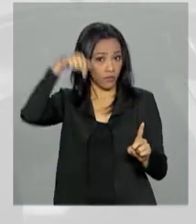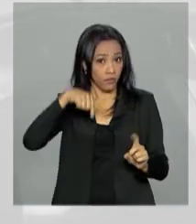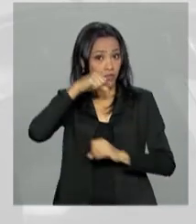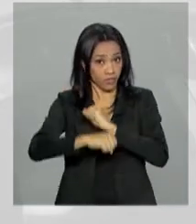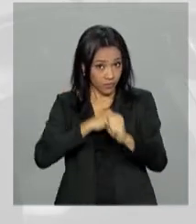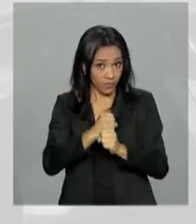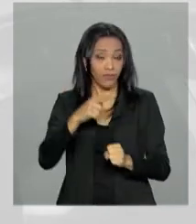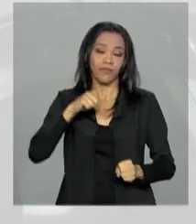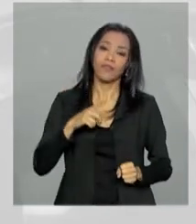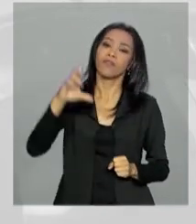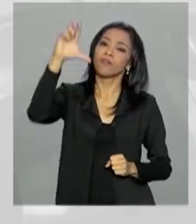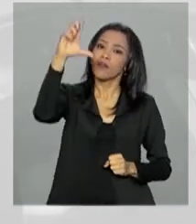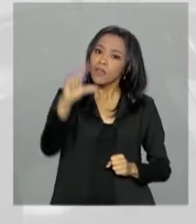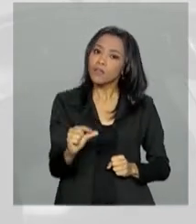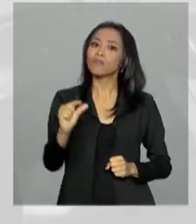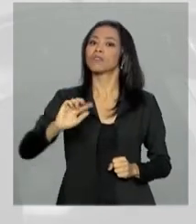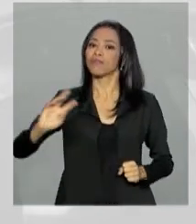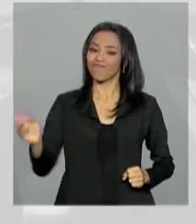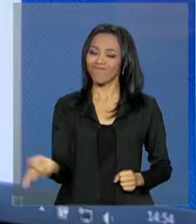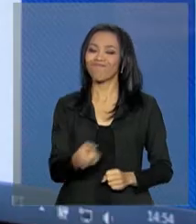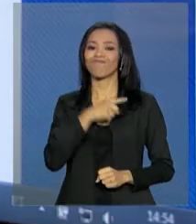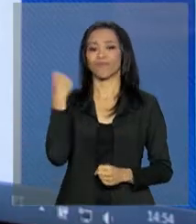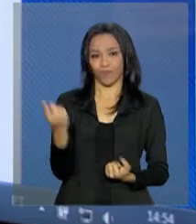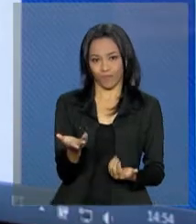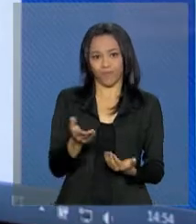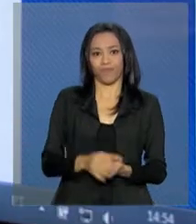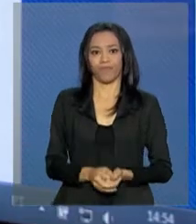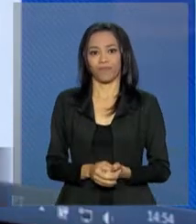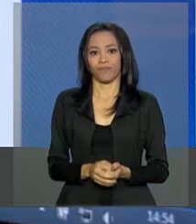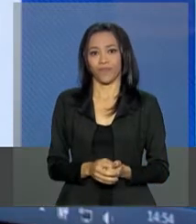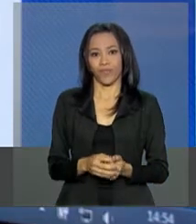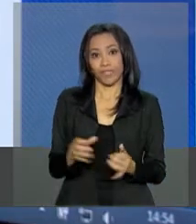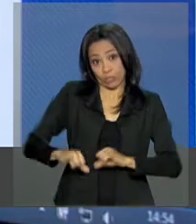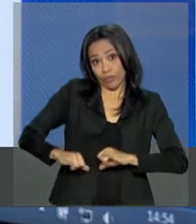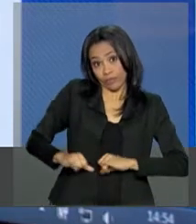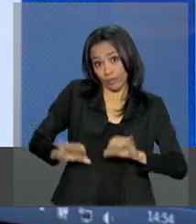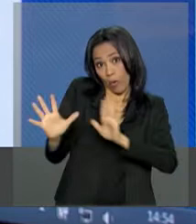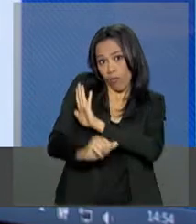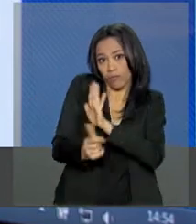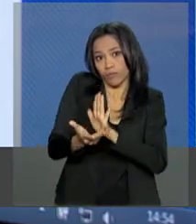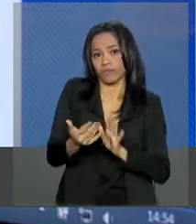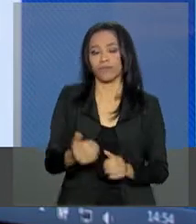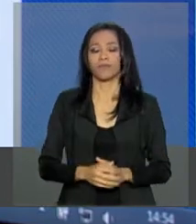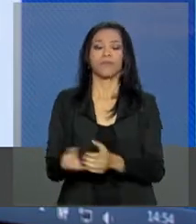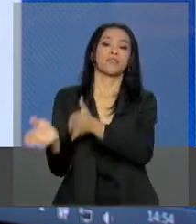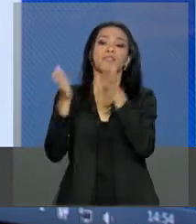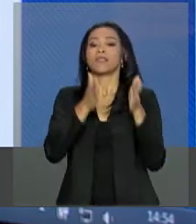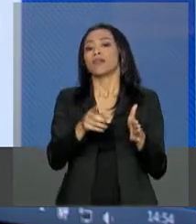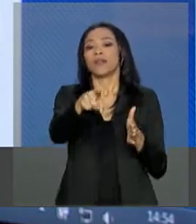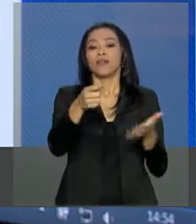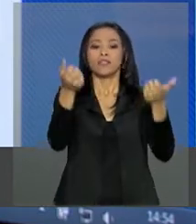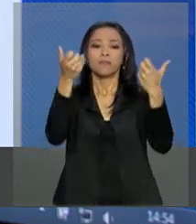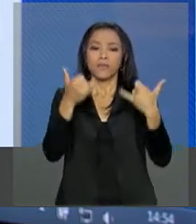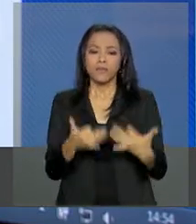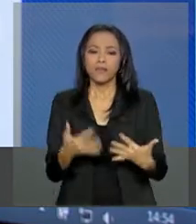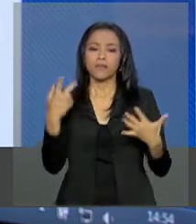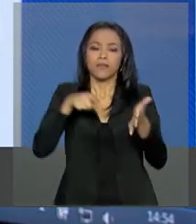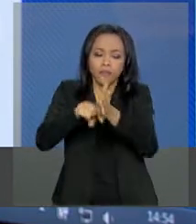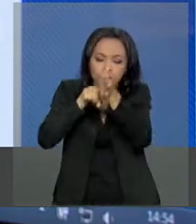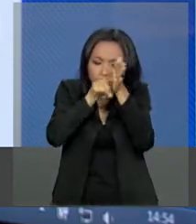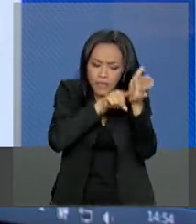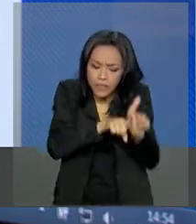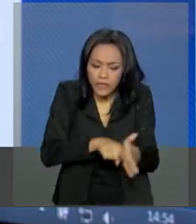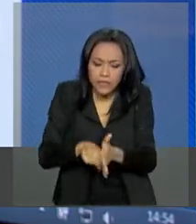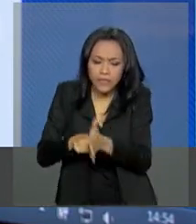houve uma queda no número de vítimas. E o que torna relevante nesse processo, fazer sempre uma análise profunda de dados para